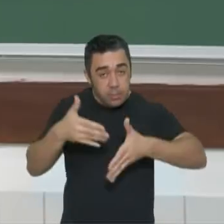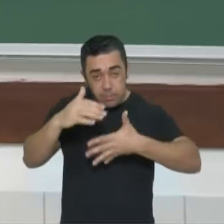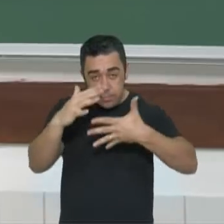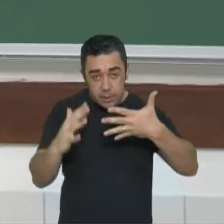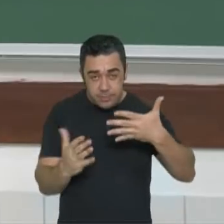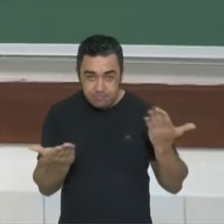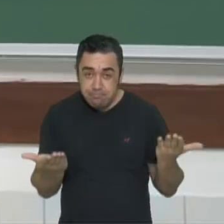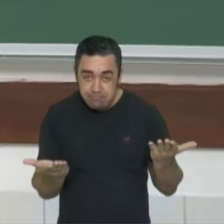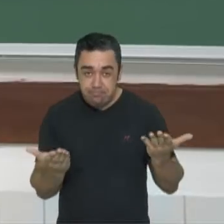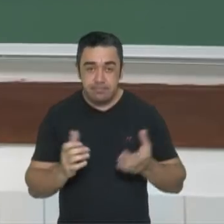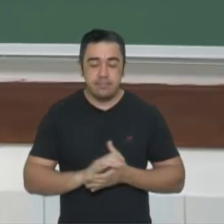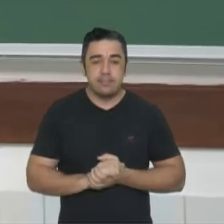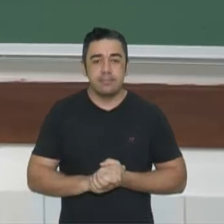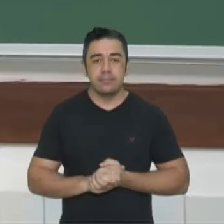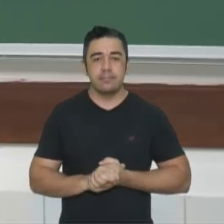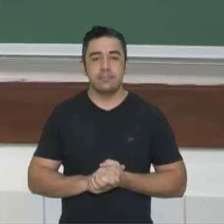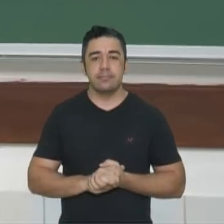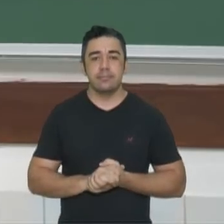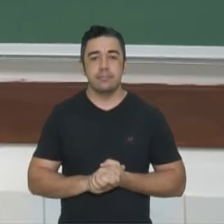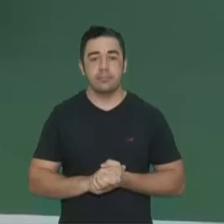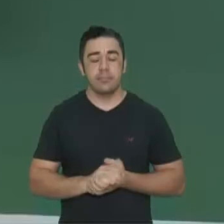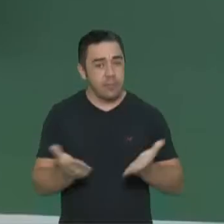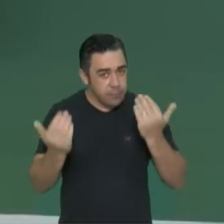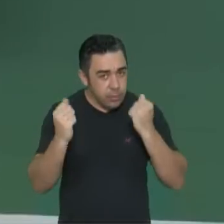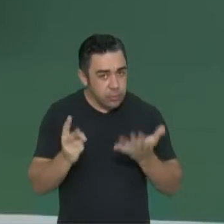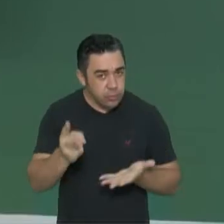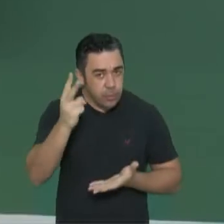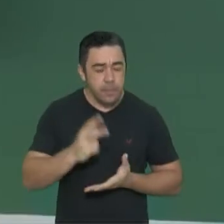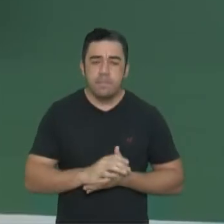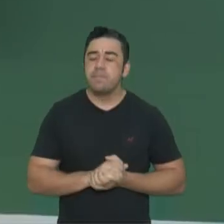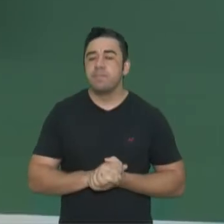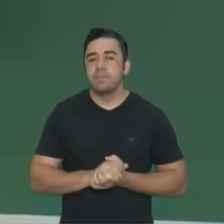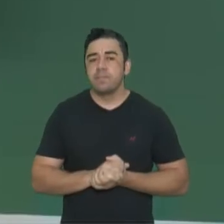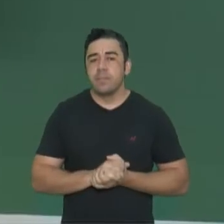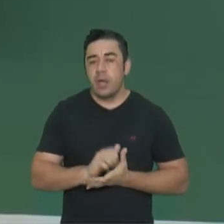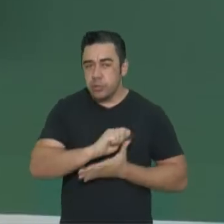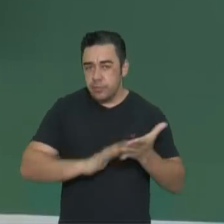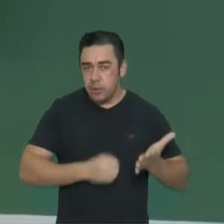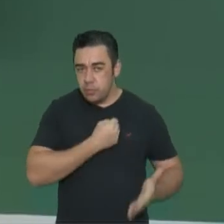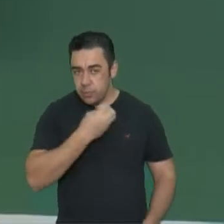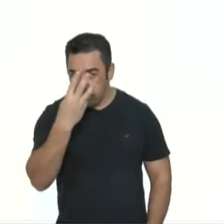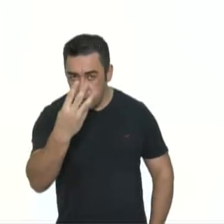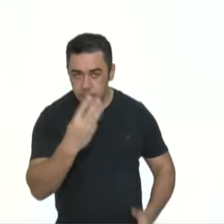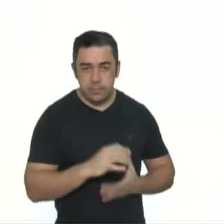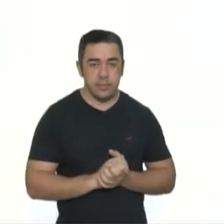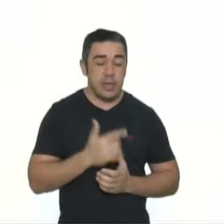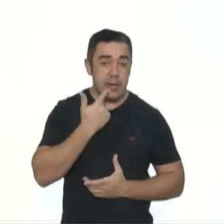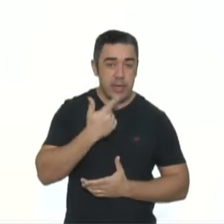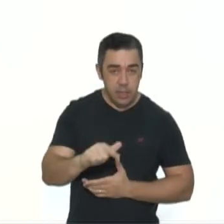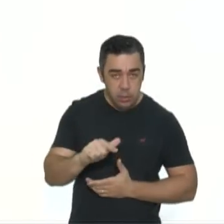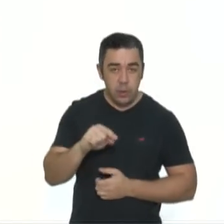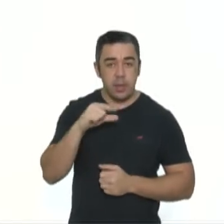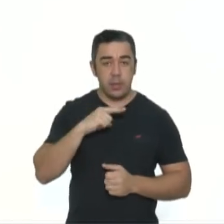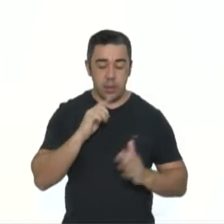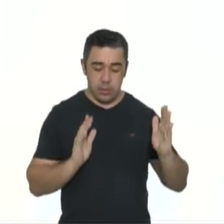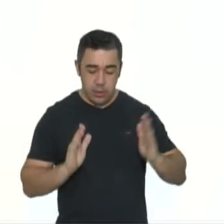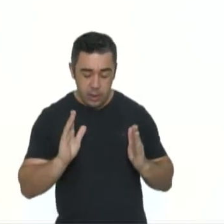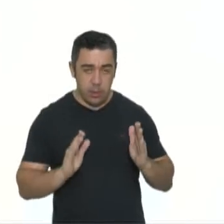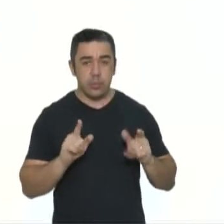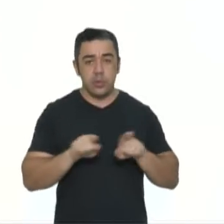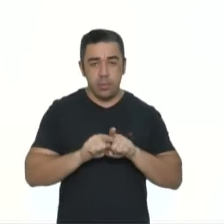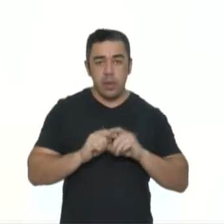Libras, né? Muito bacana isso. Vamos lá. Então, vamos para a atividade 3. A língua varia no tempo, no espaço, em diferentes